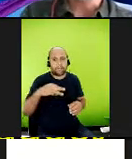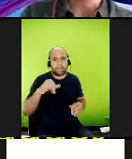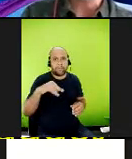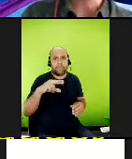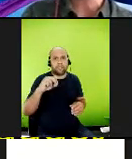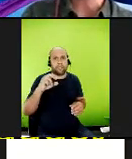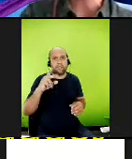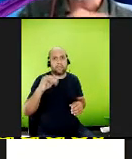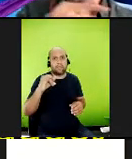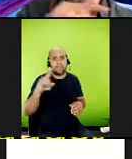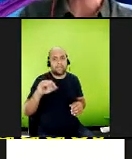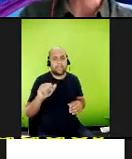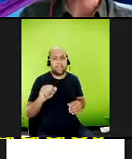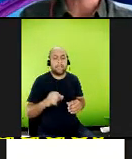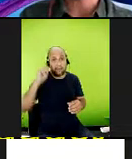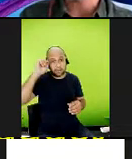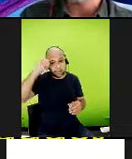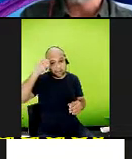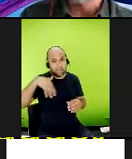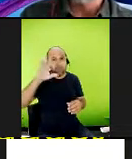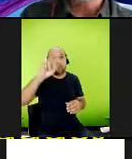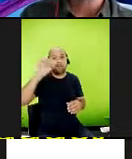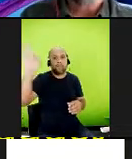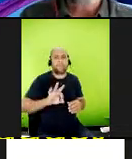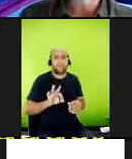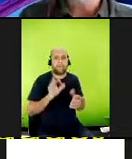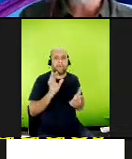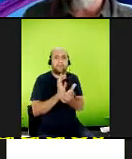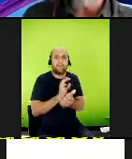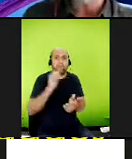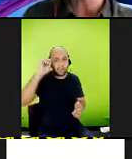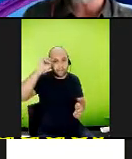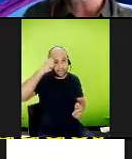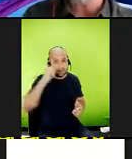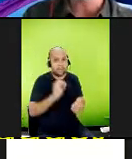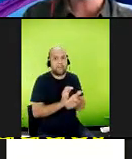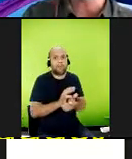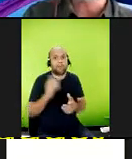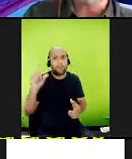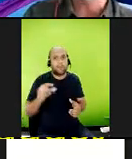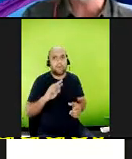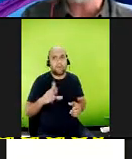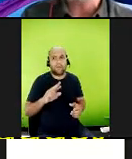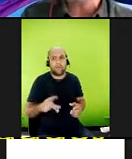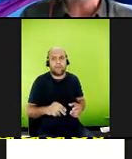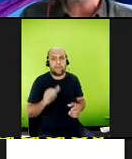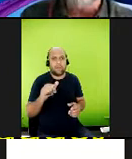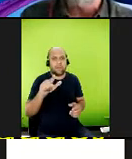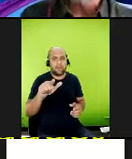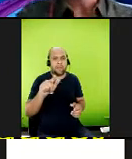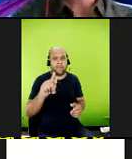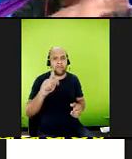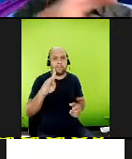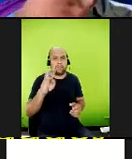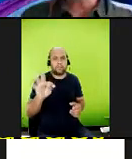tem que entender o seguinte o negro é mais cinquenta por cento da população é negra Então não é um grupo menor é o grupo menorizado LGBT mulheres